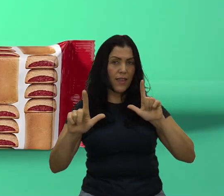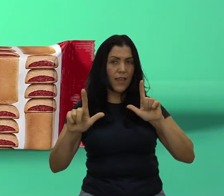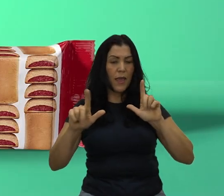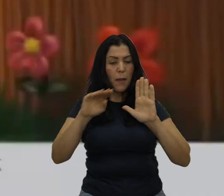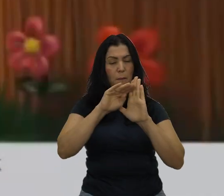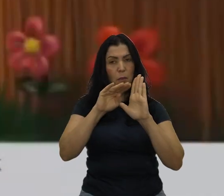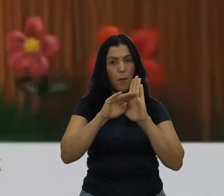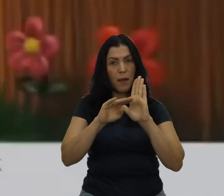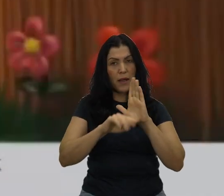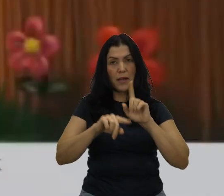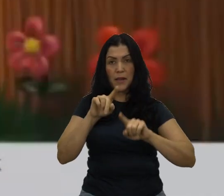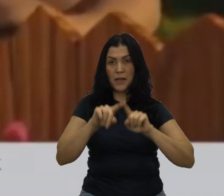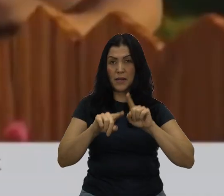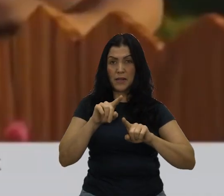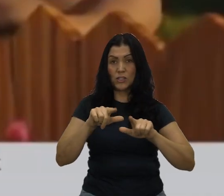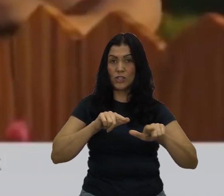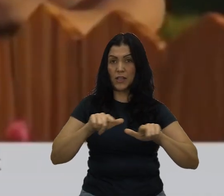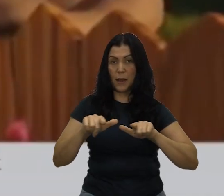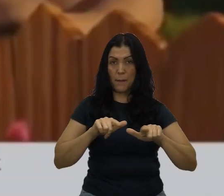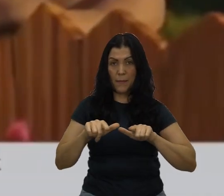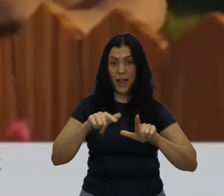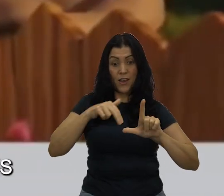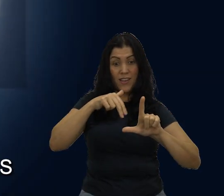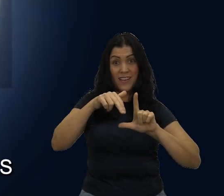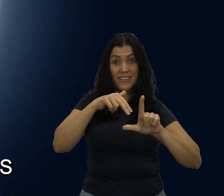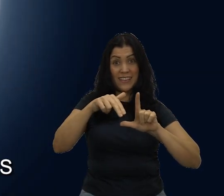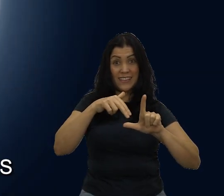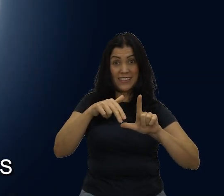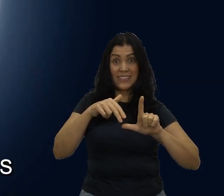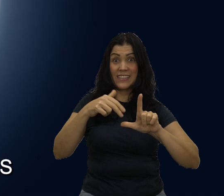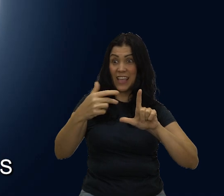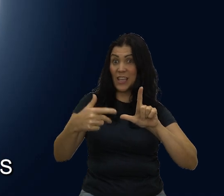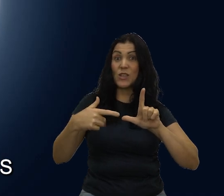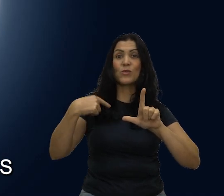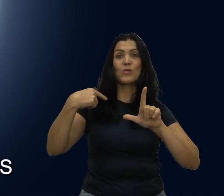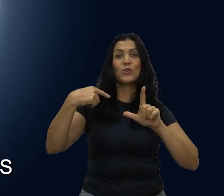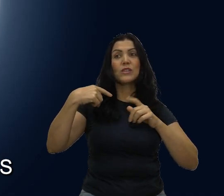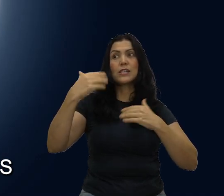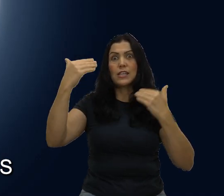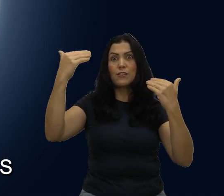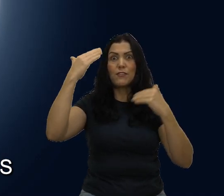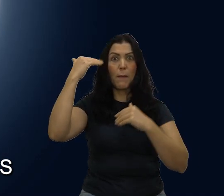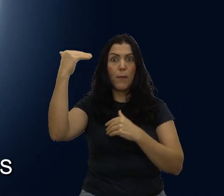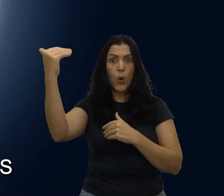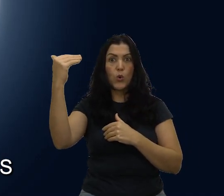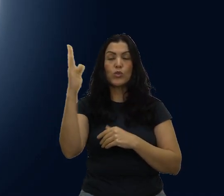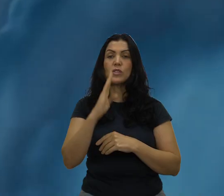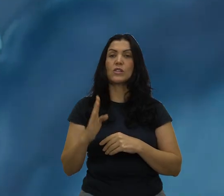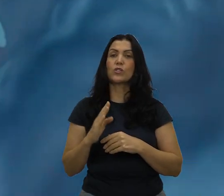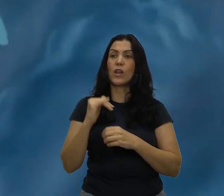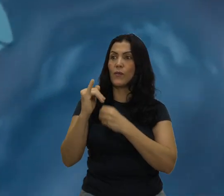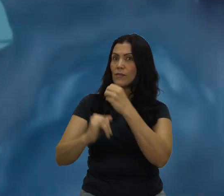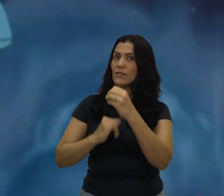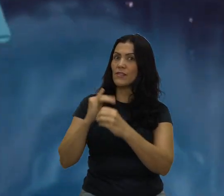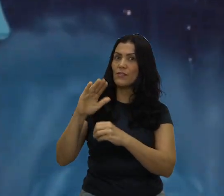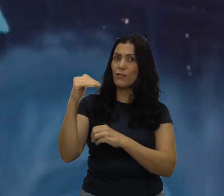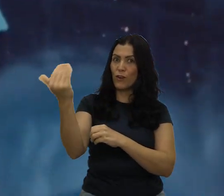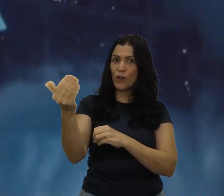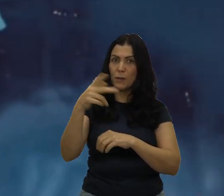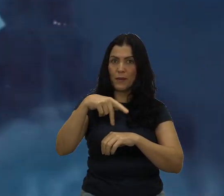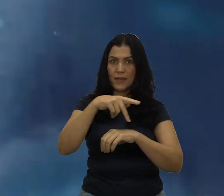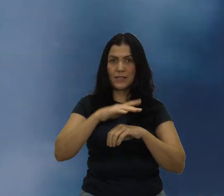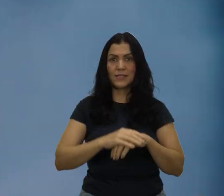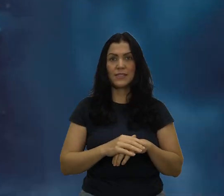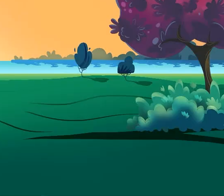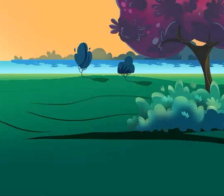TV, propagandas de produtos e serviços, desenhos animados de grandes estúdios nacionais e